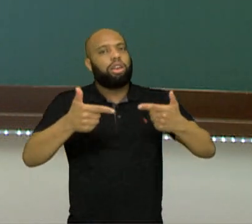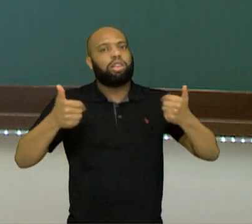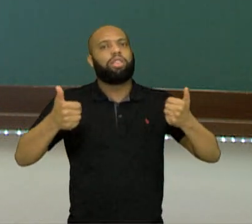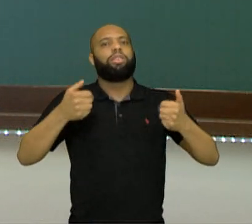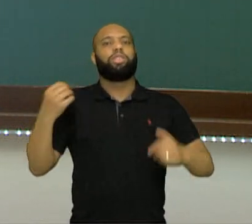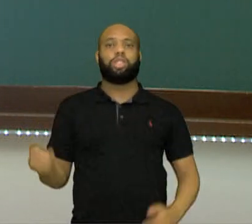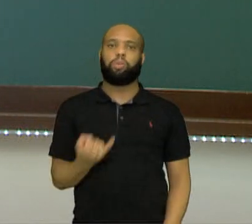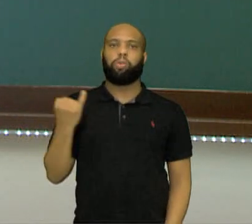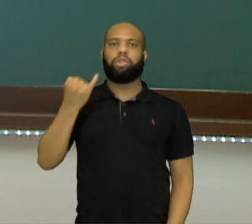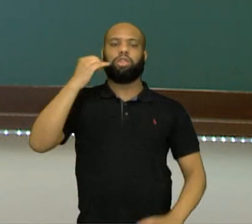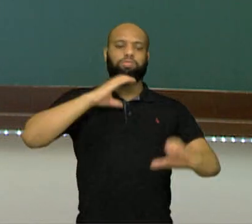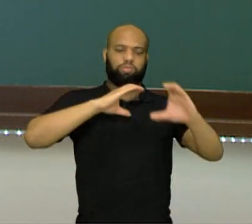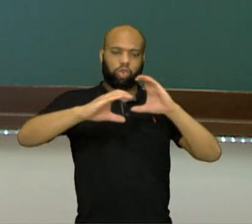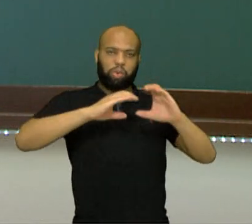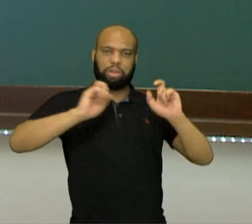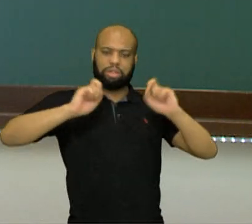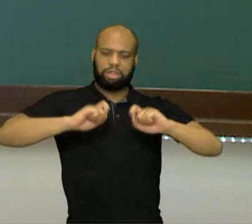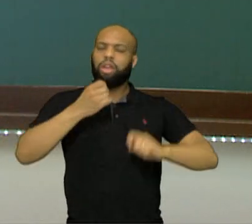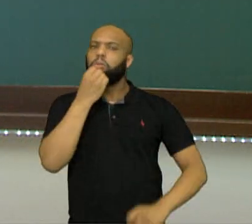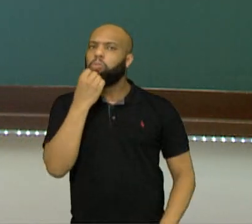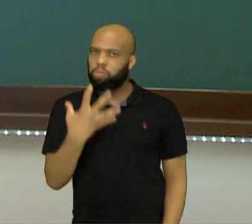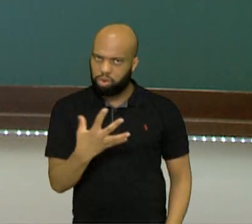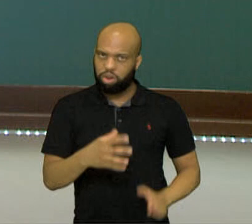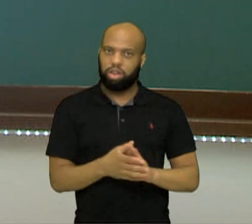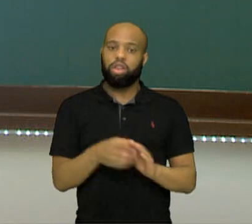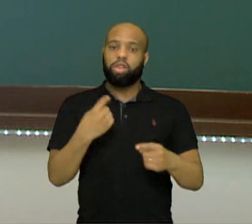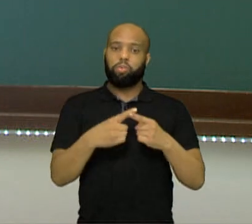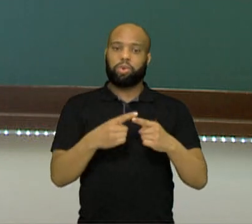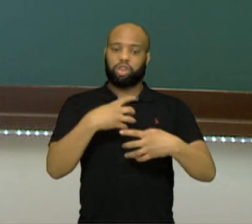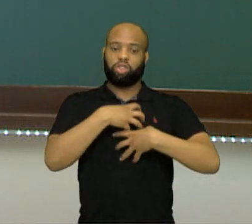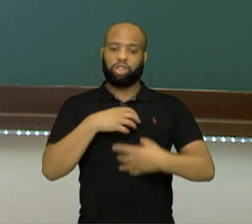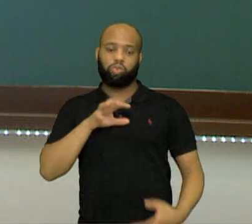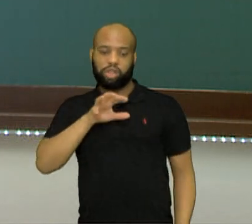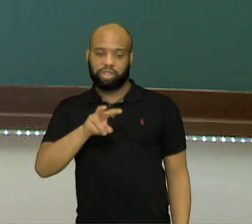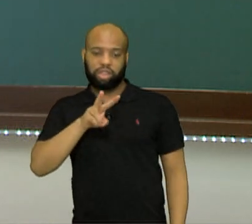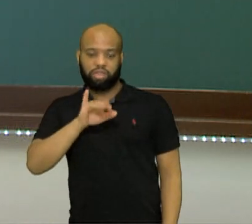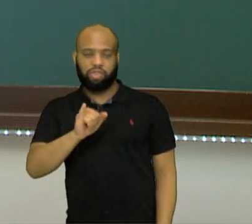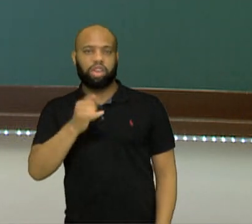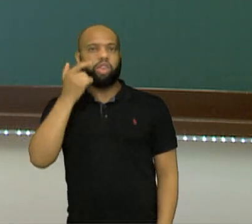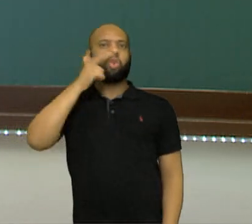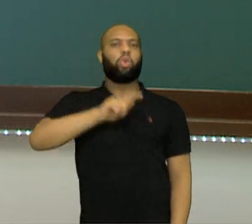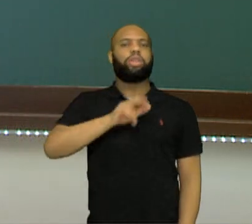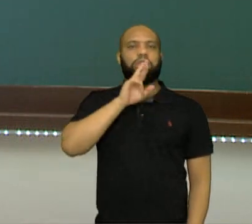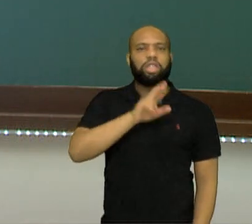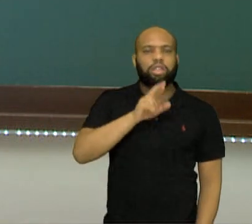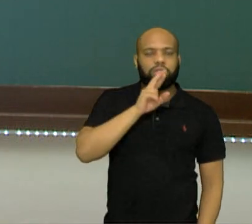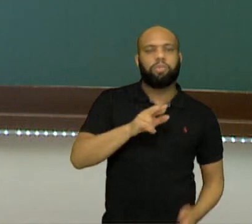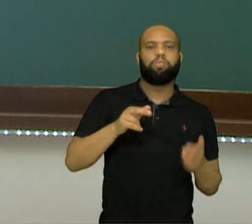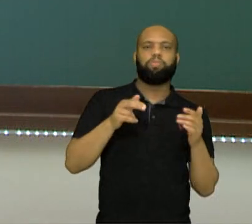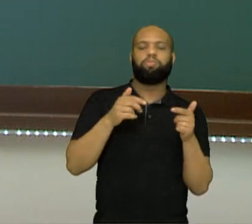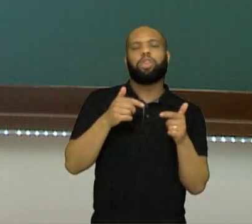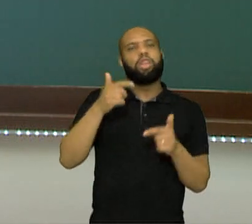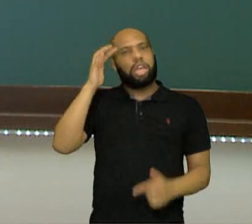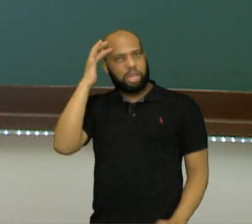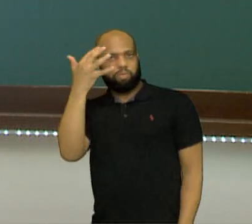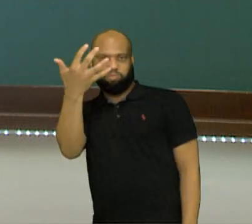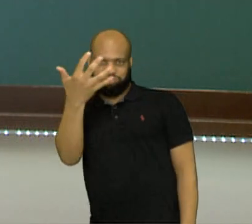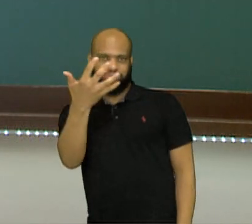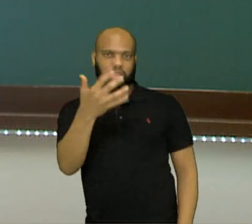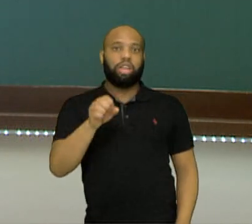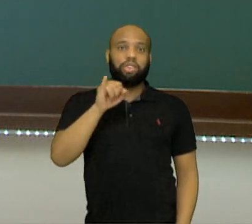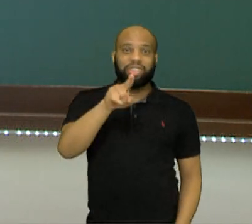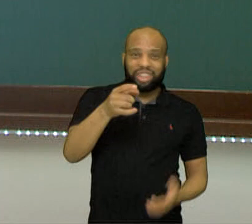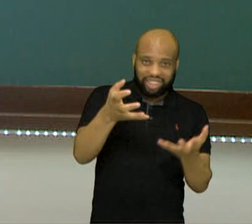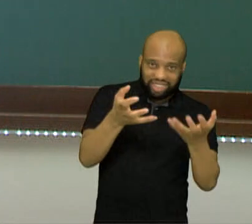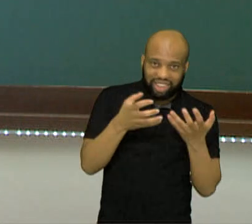de uma comunicação eficaz, sendo o passaporte para a resolução de um conflito. Se deseja ter relações pessoais